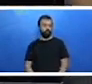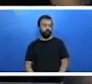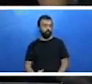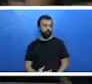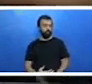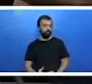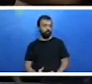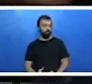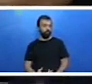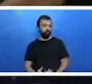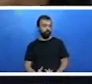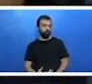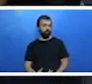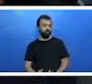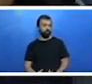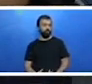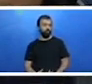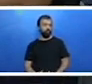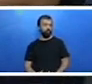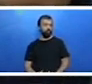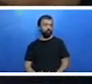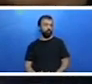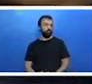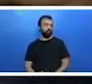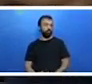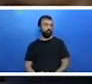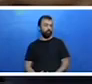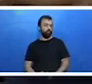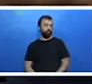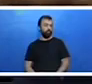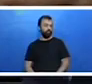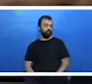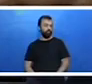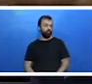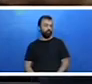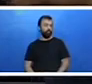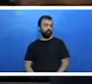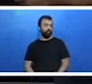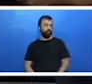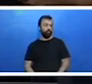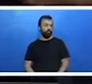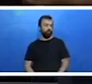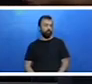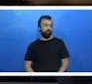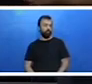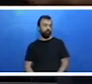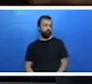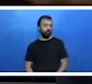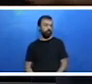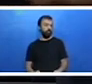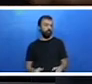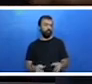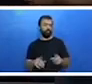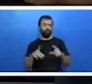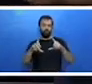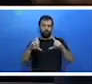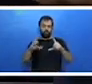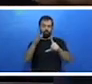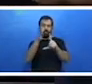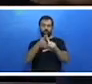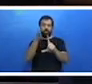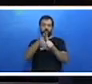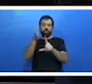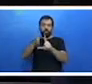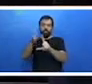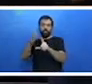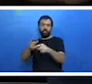nosso centésimo? Se a gente dividir em 10 partes iguais, nós teremos 10